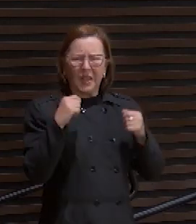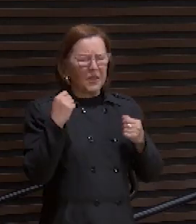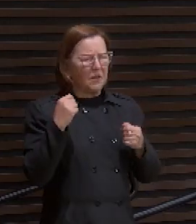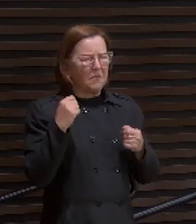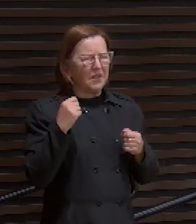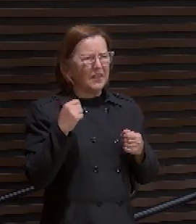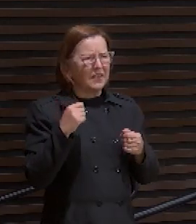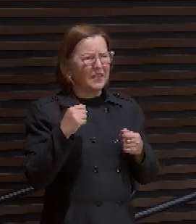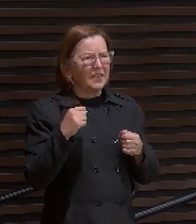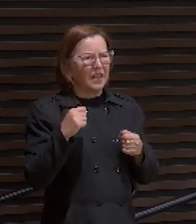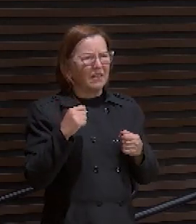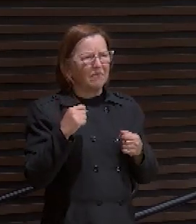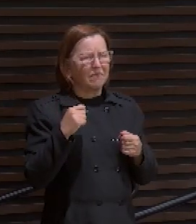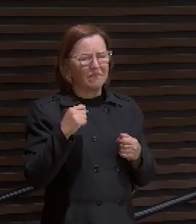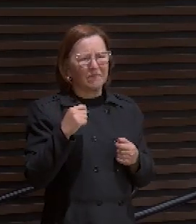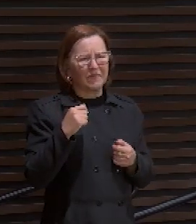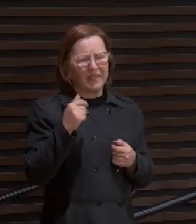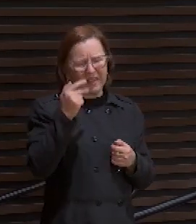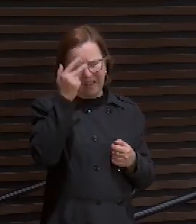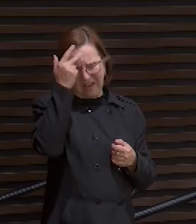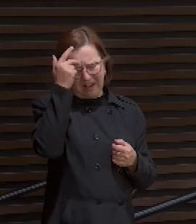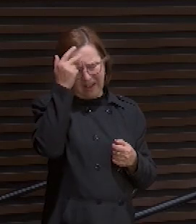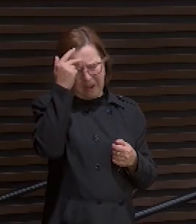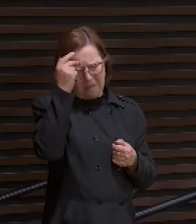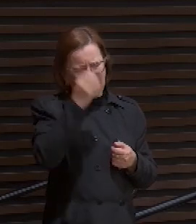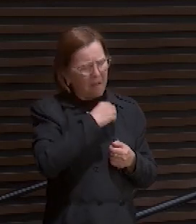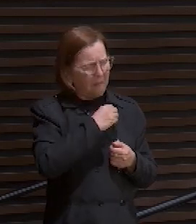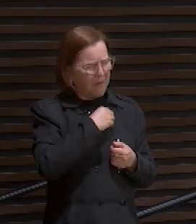escarafunchando em excremento.